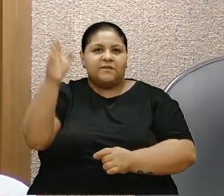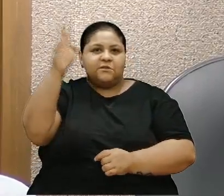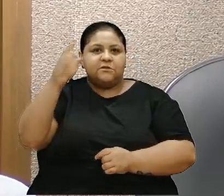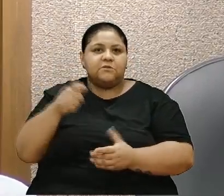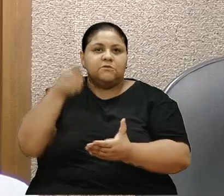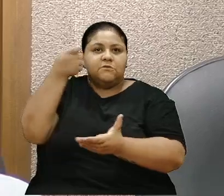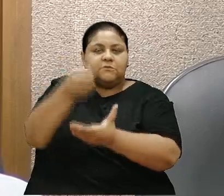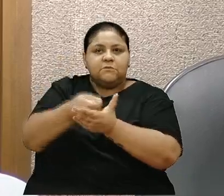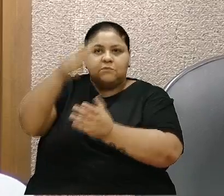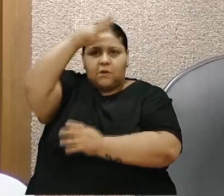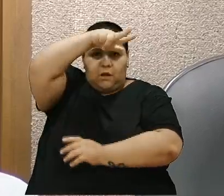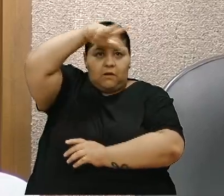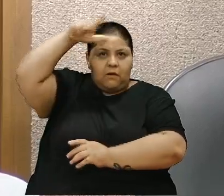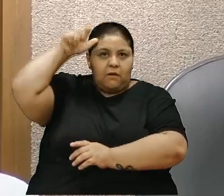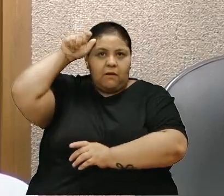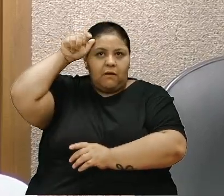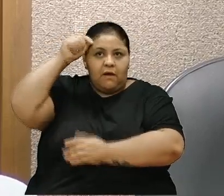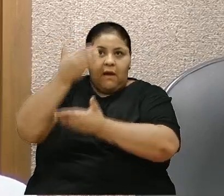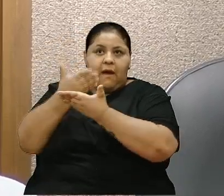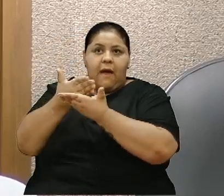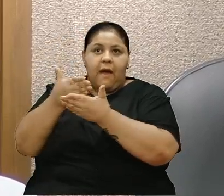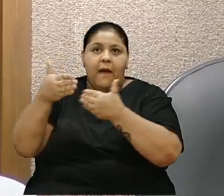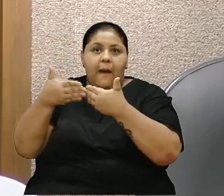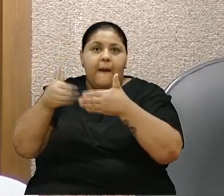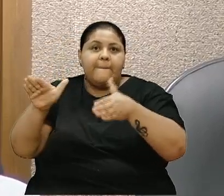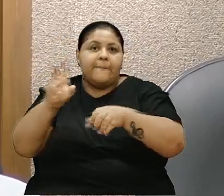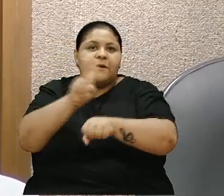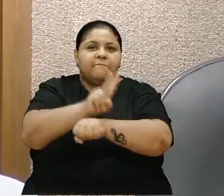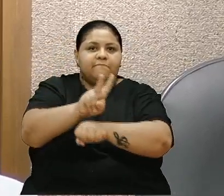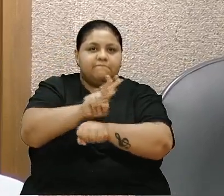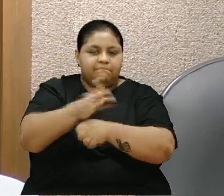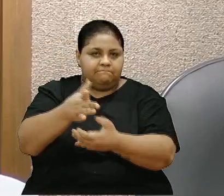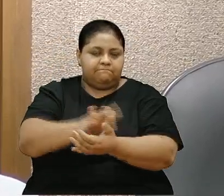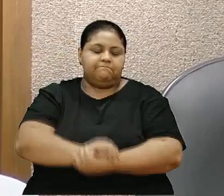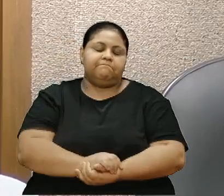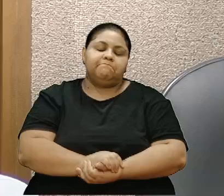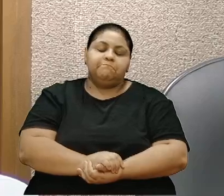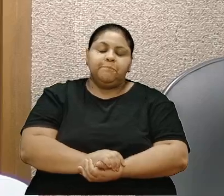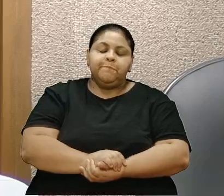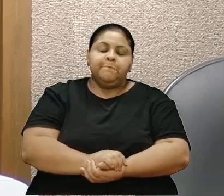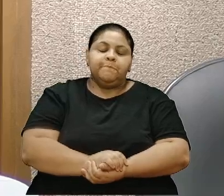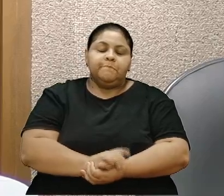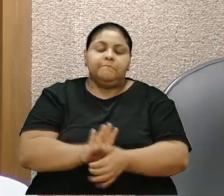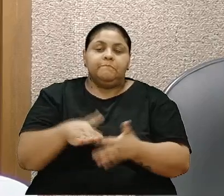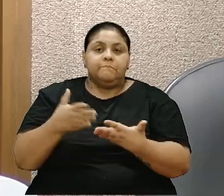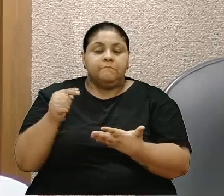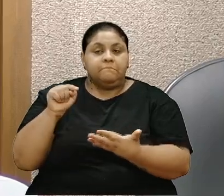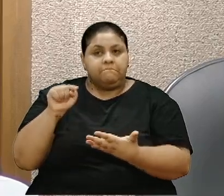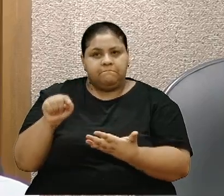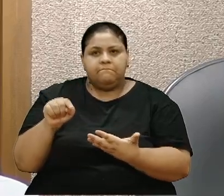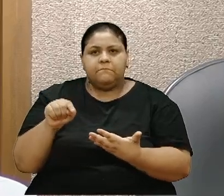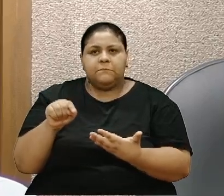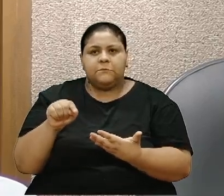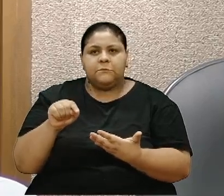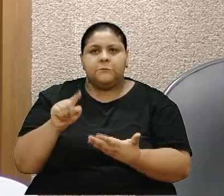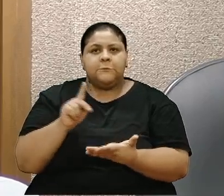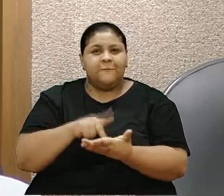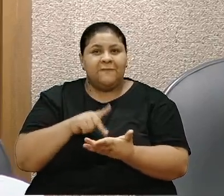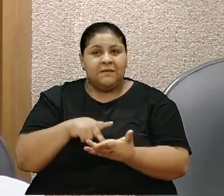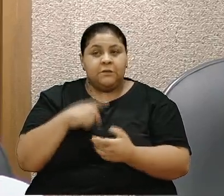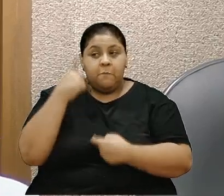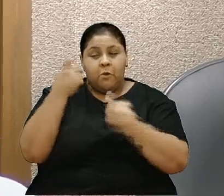as prefeituras a abrir vagas, né? Então, essas questões, elas são, de fato,